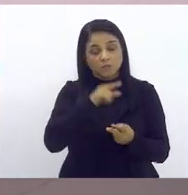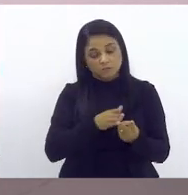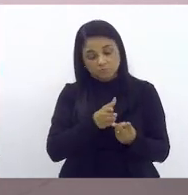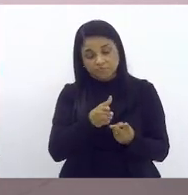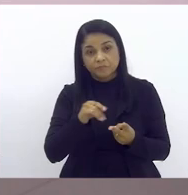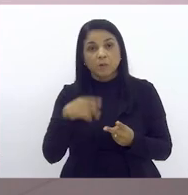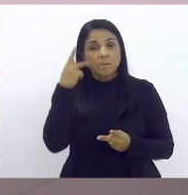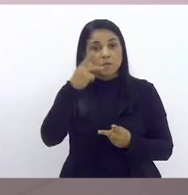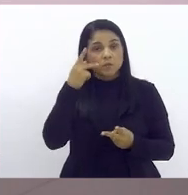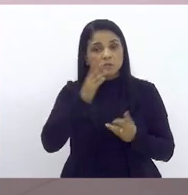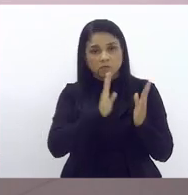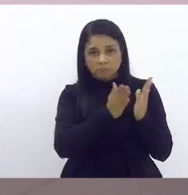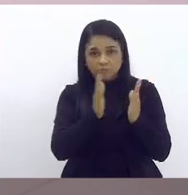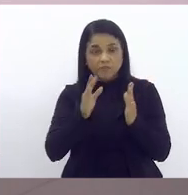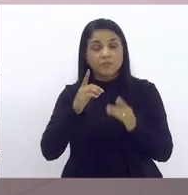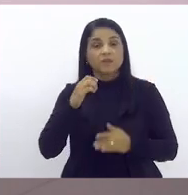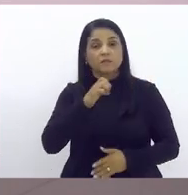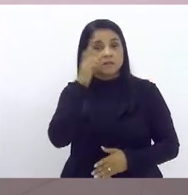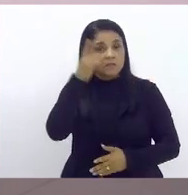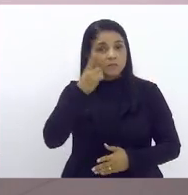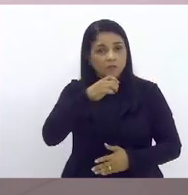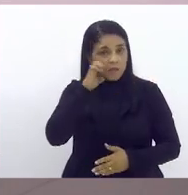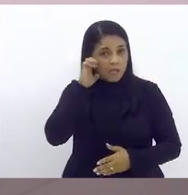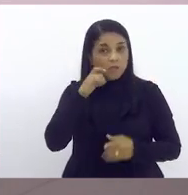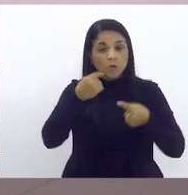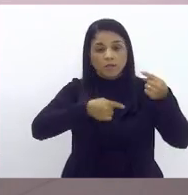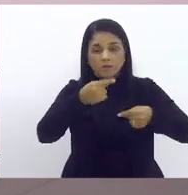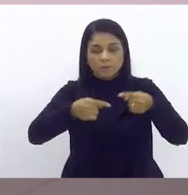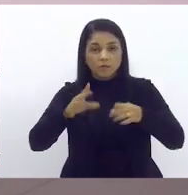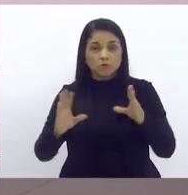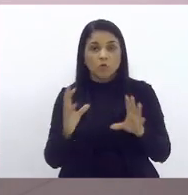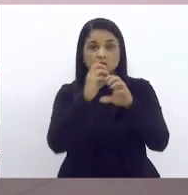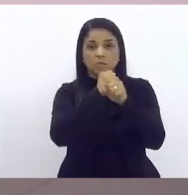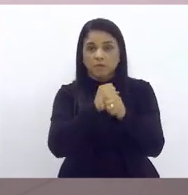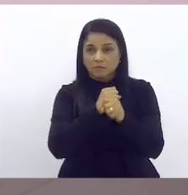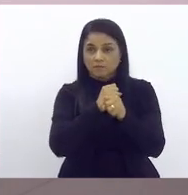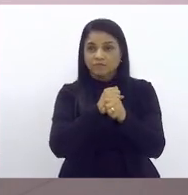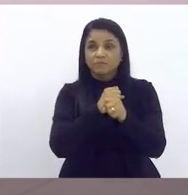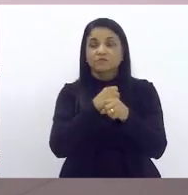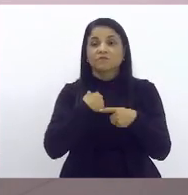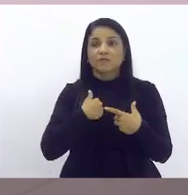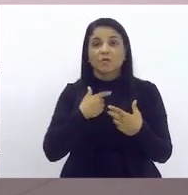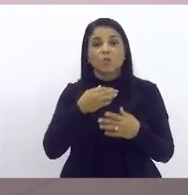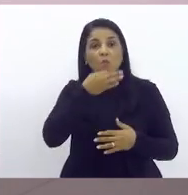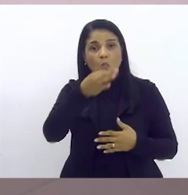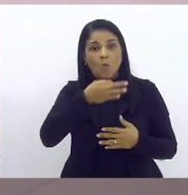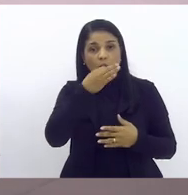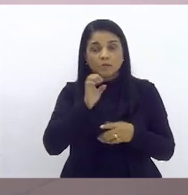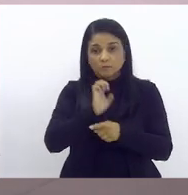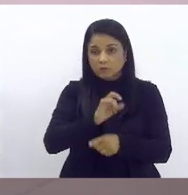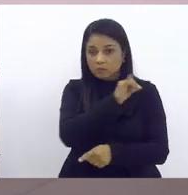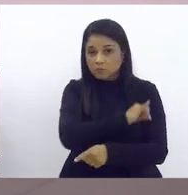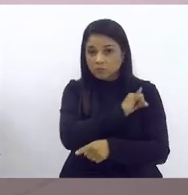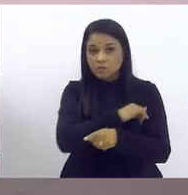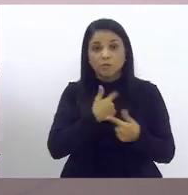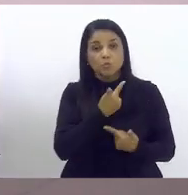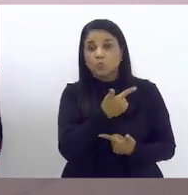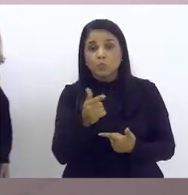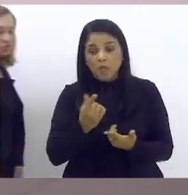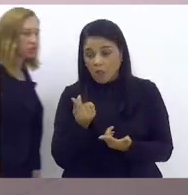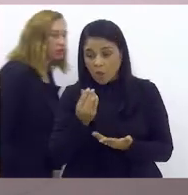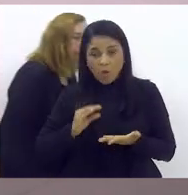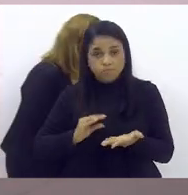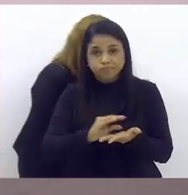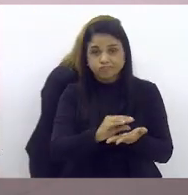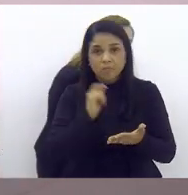ordem política, deputada Élica, é a questão do debate sobre orçamento, né? O argumento, né, do Estado do Rio de Janeiro é que não existe orçamento